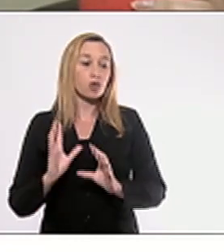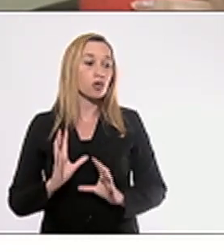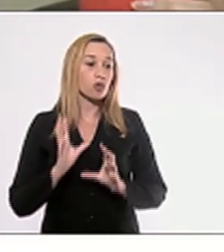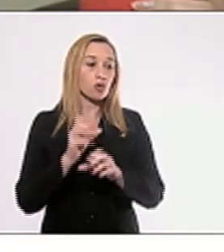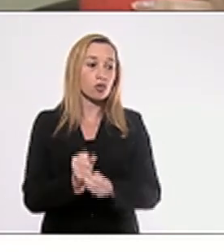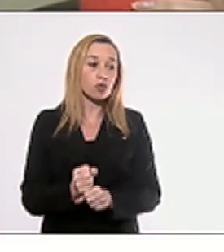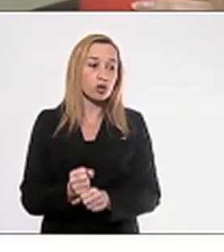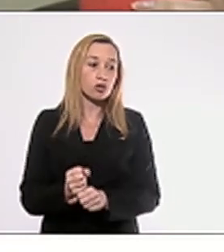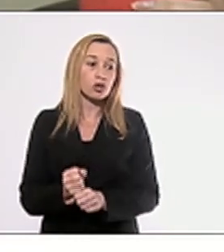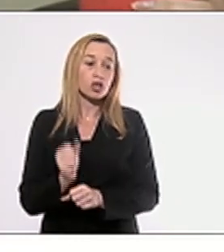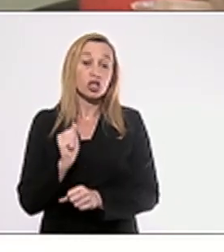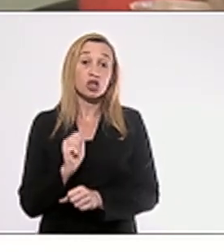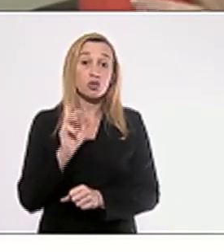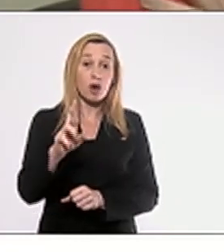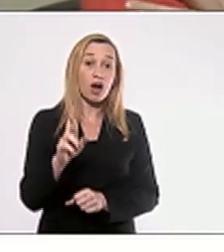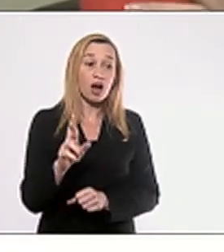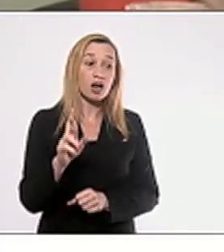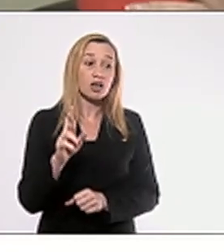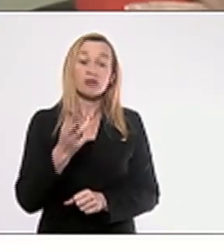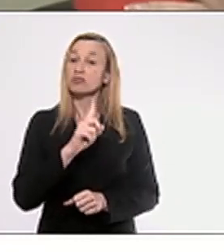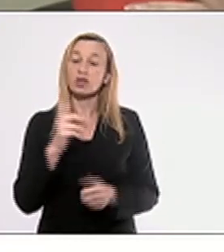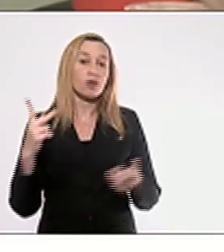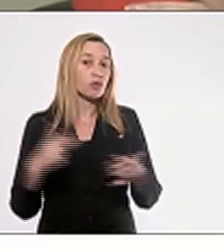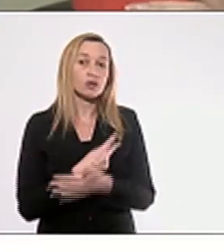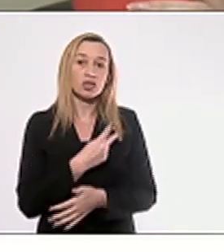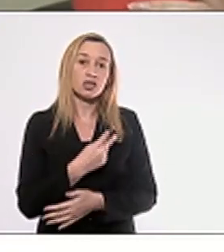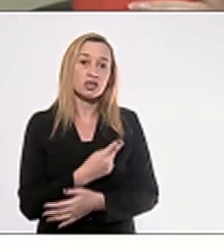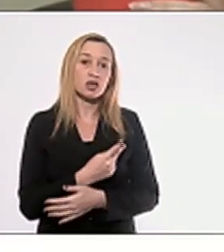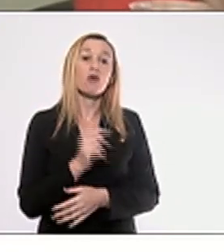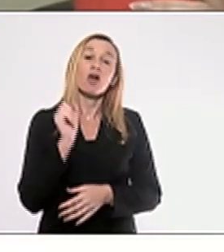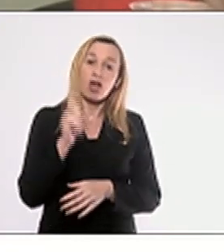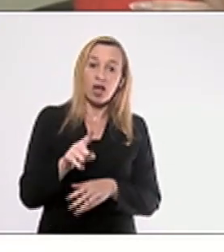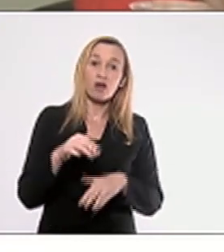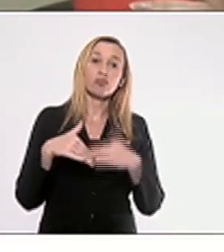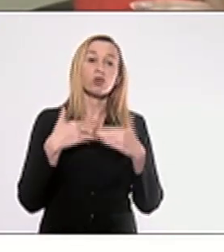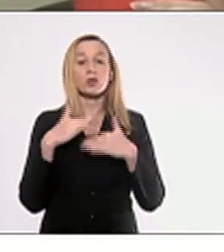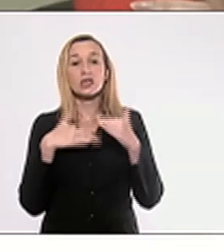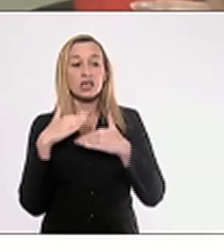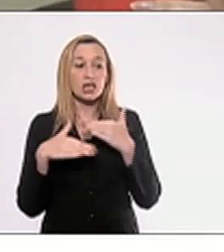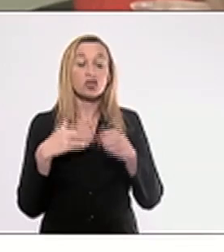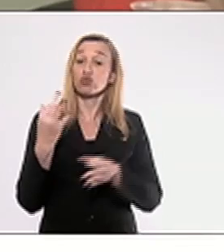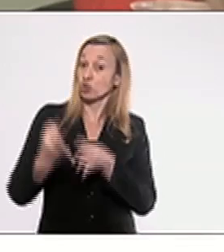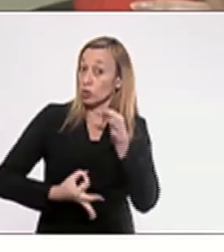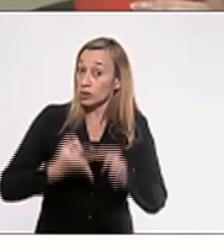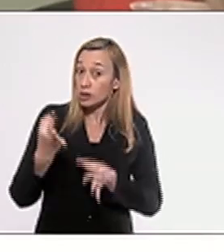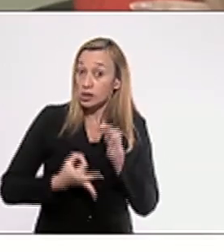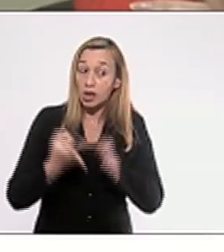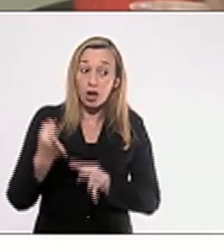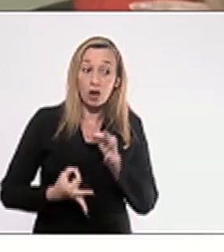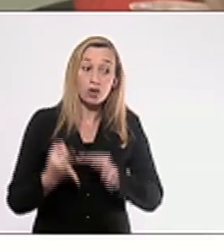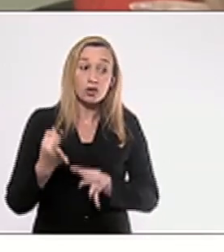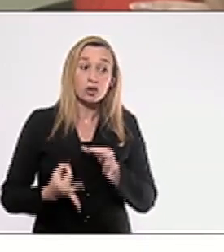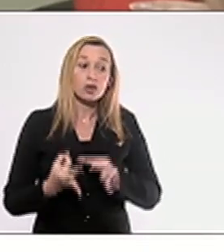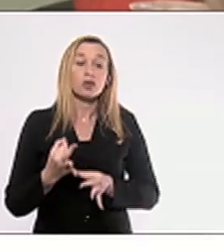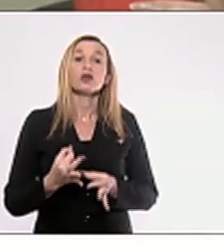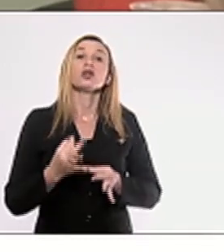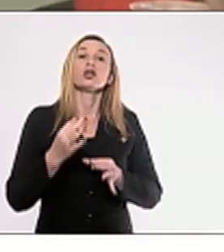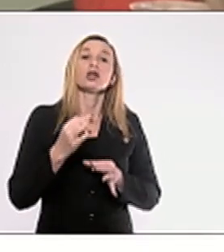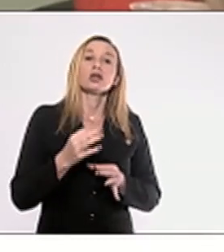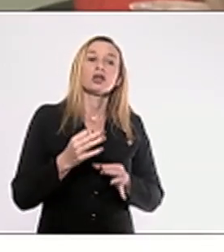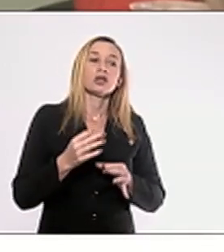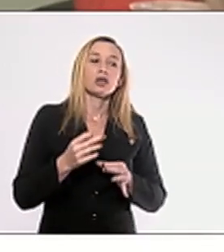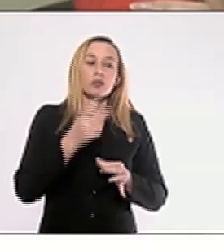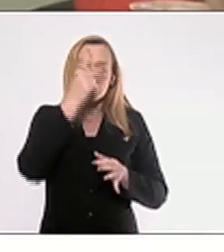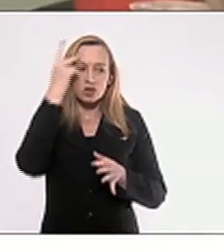que a interferência do ar não aconteceu. Ou seja, é um processo judicial em que o perito emitiu um relatório, um